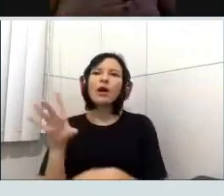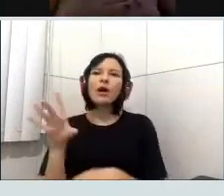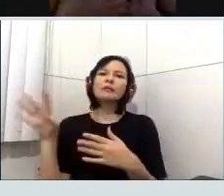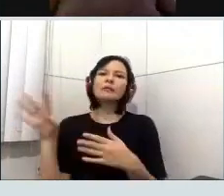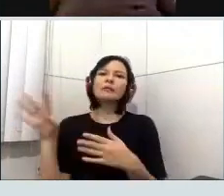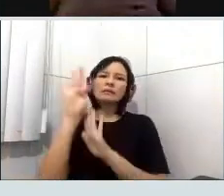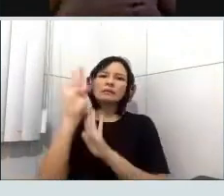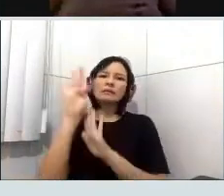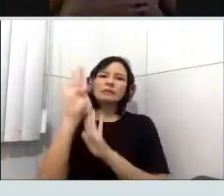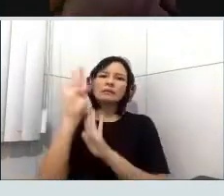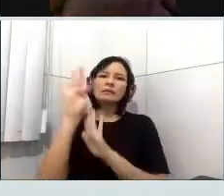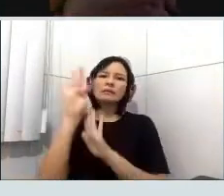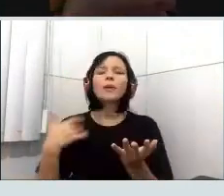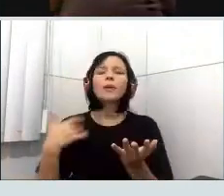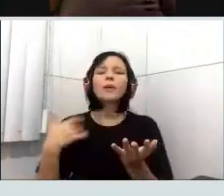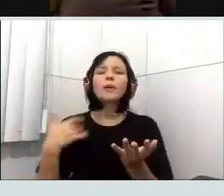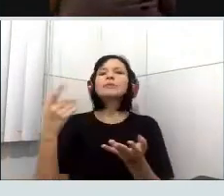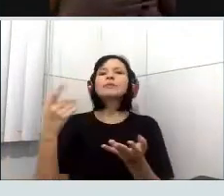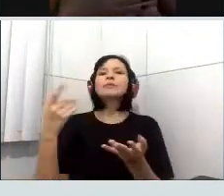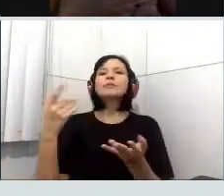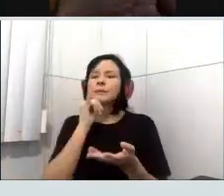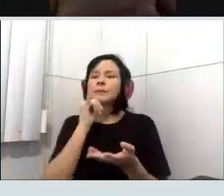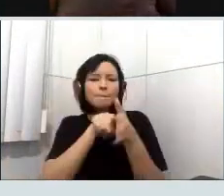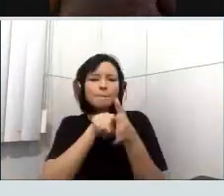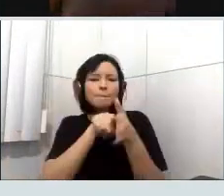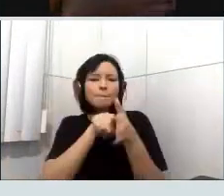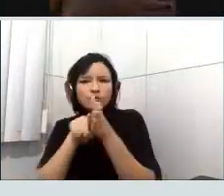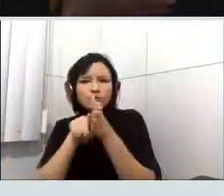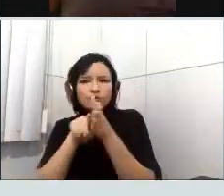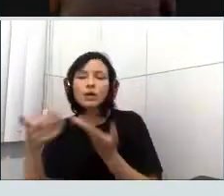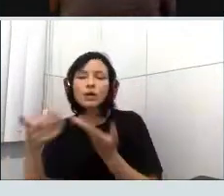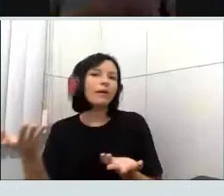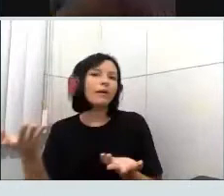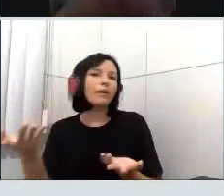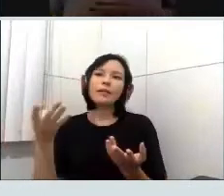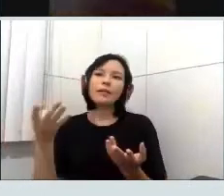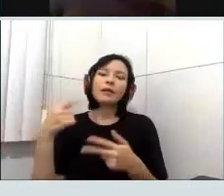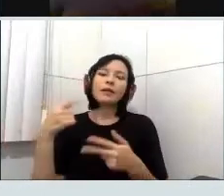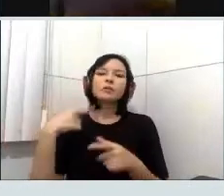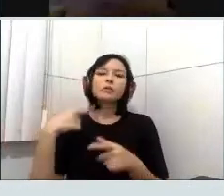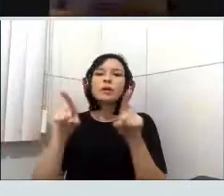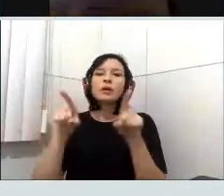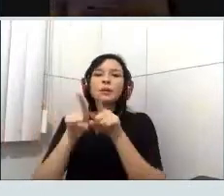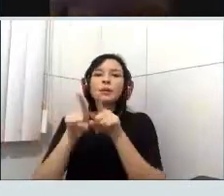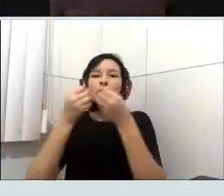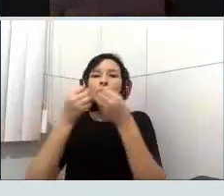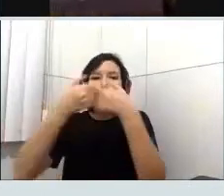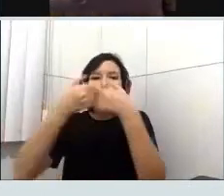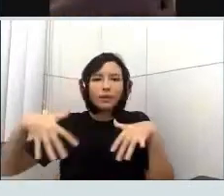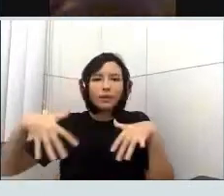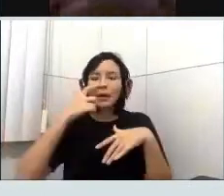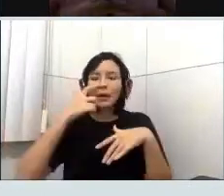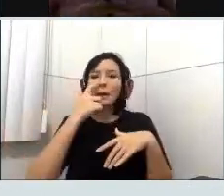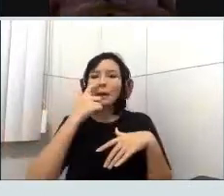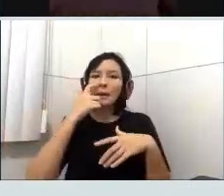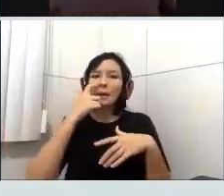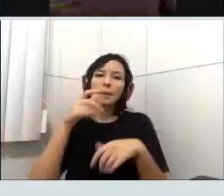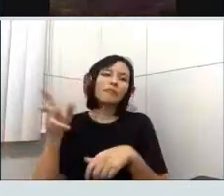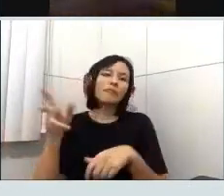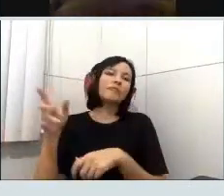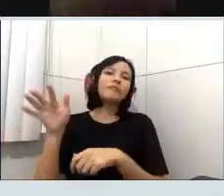eu quero que vocês saiam dali, pesquisem algum documentário que possa ser citado na introdução, ou alguma música, algum